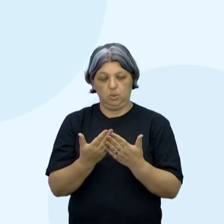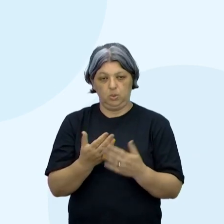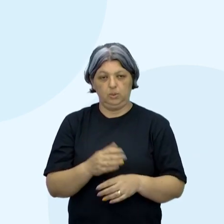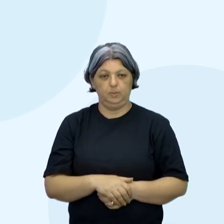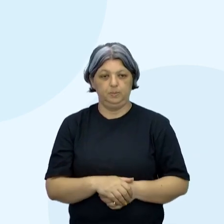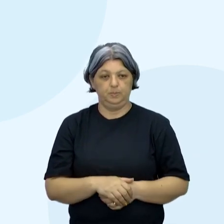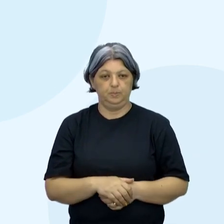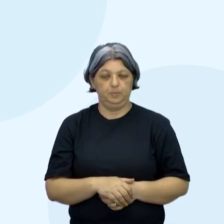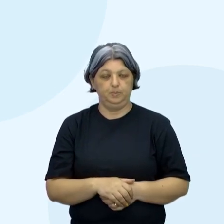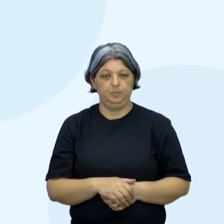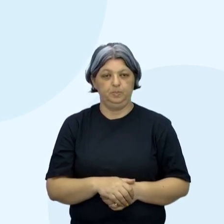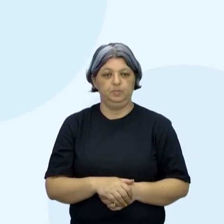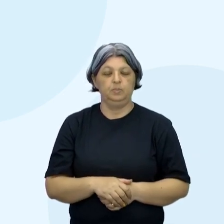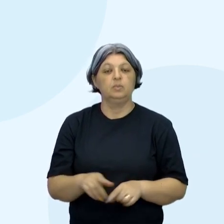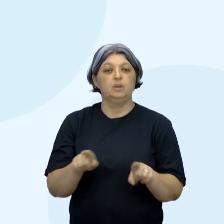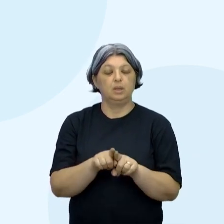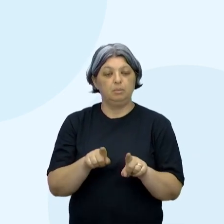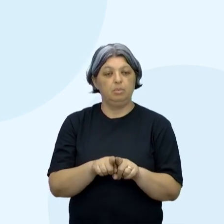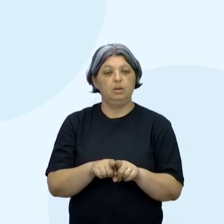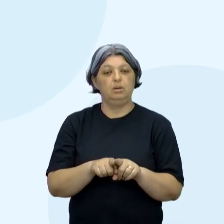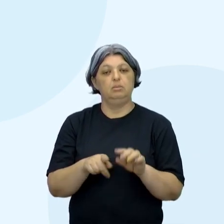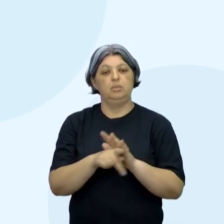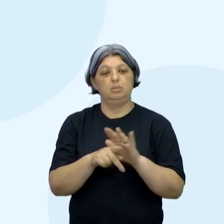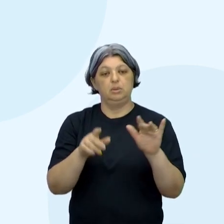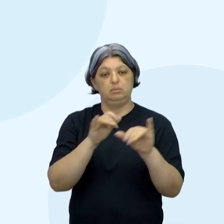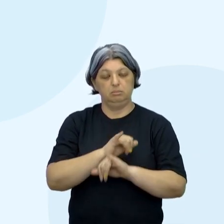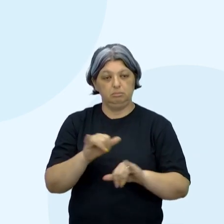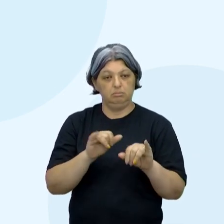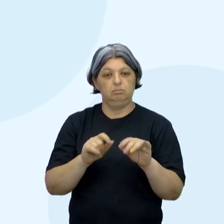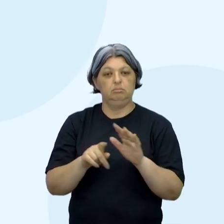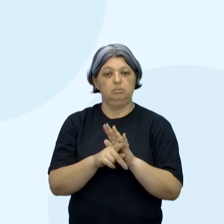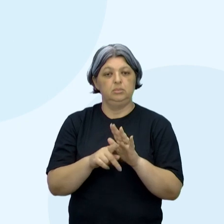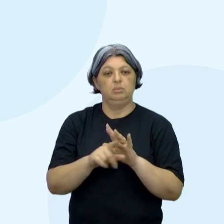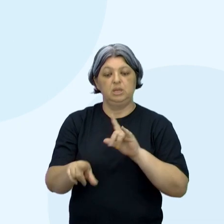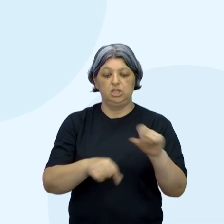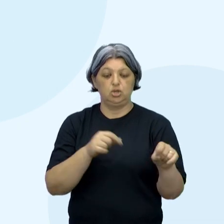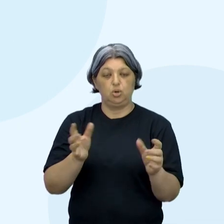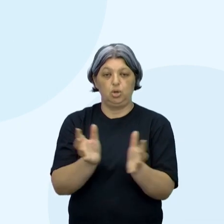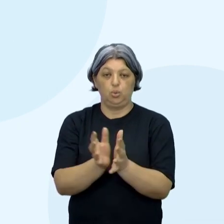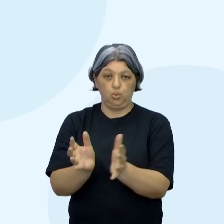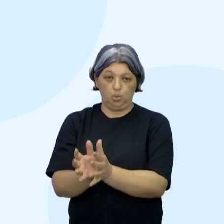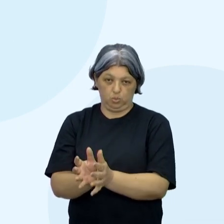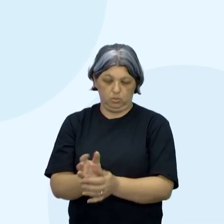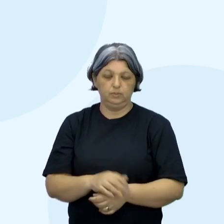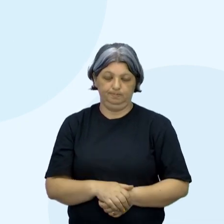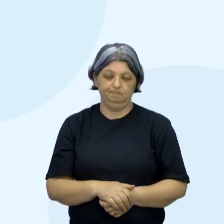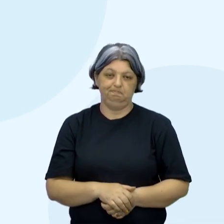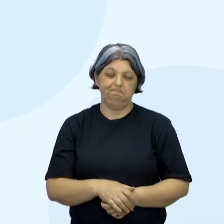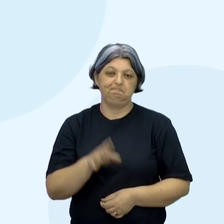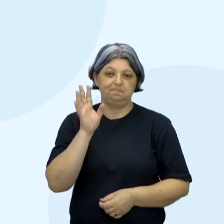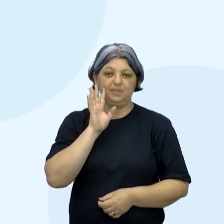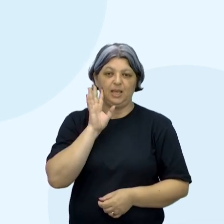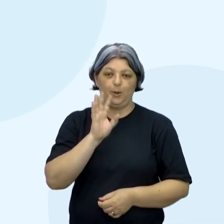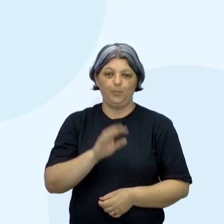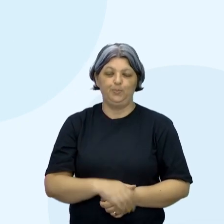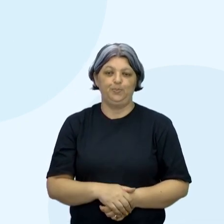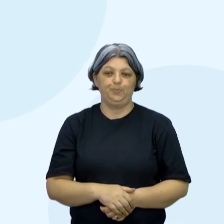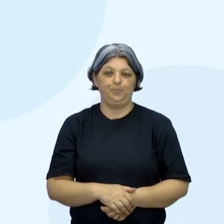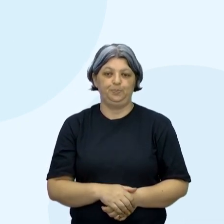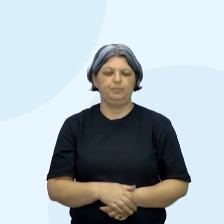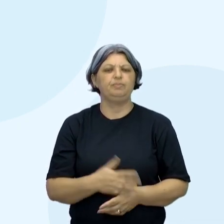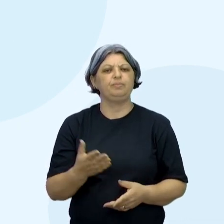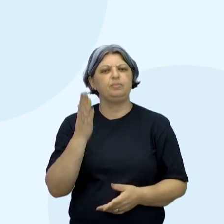é promovido aí para a escola, e promover propaganda das possibilidades de escolha para a nova turma. Muito bacana, né? E aí, o professor